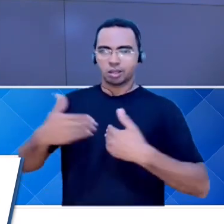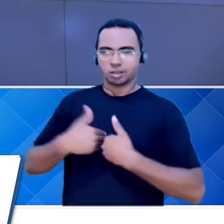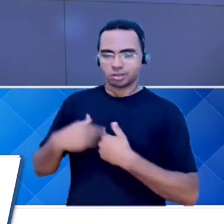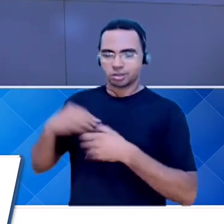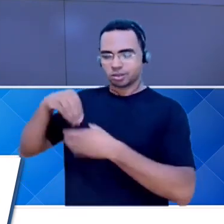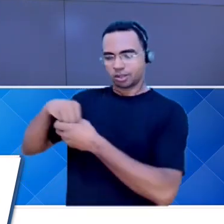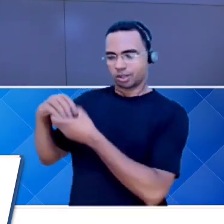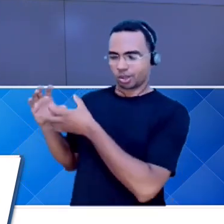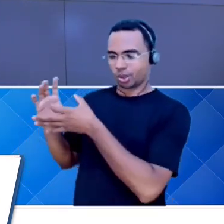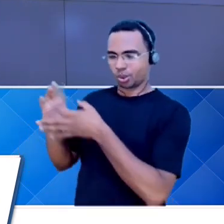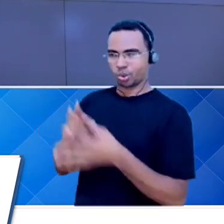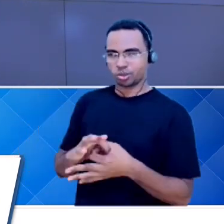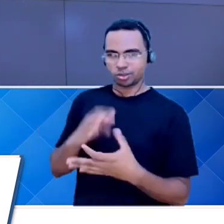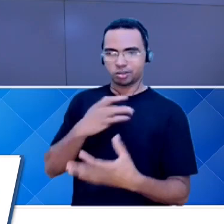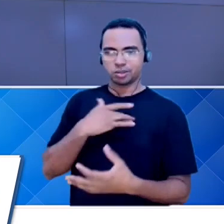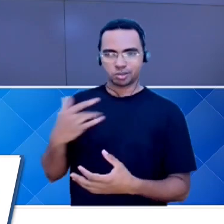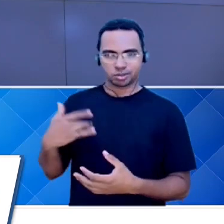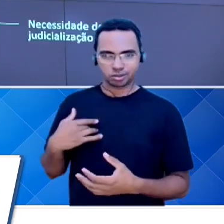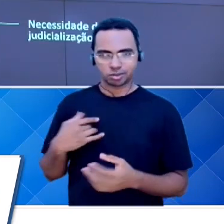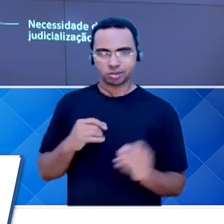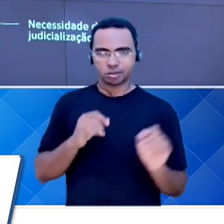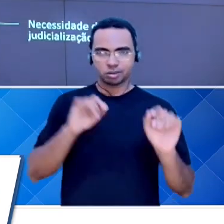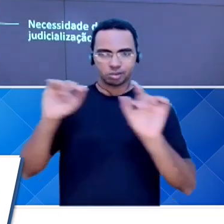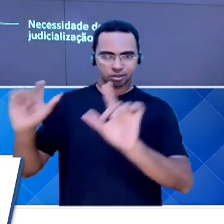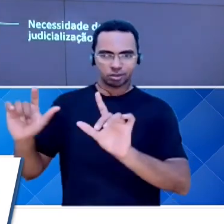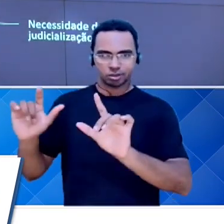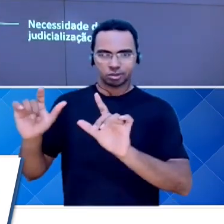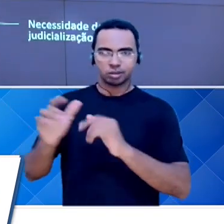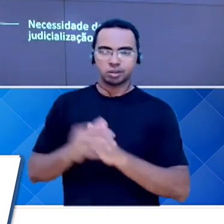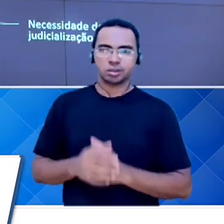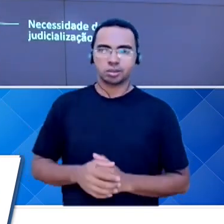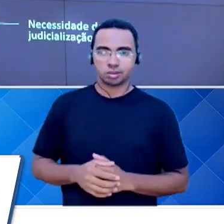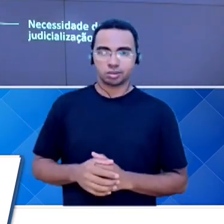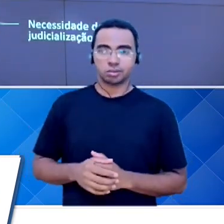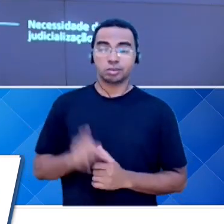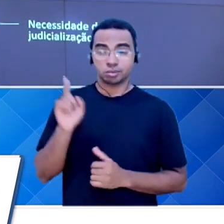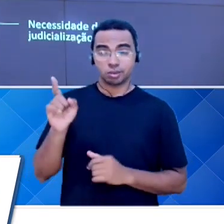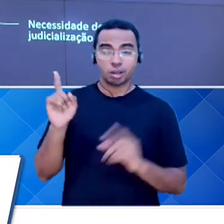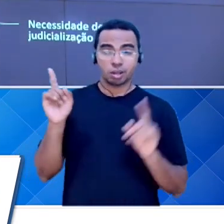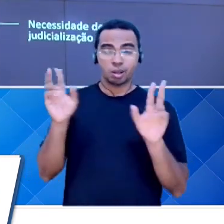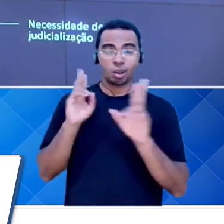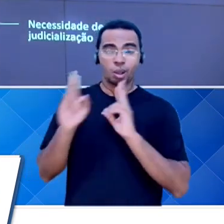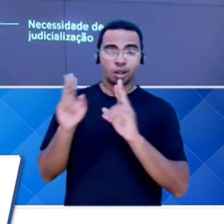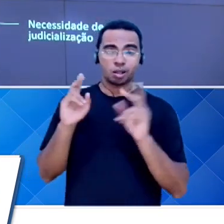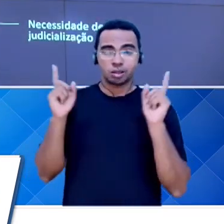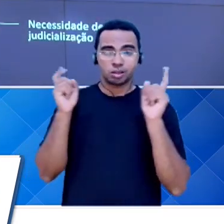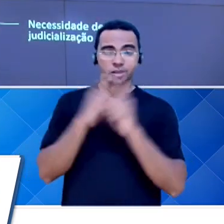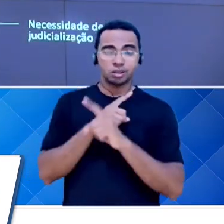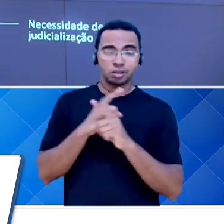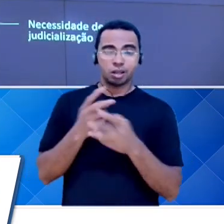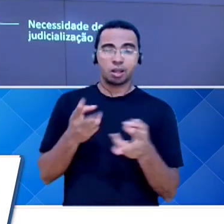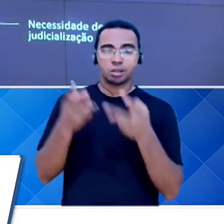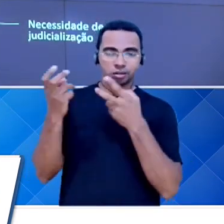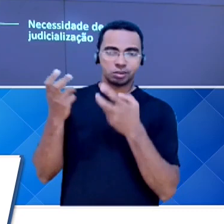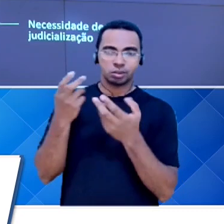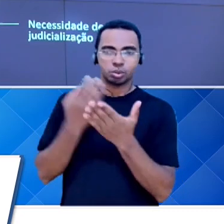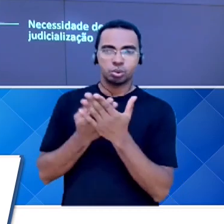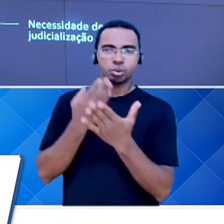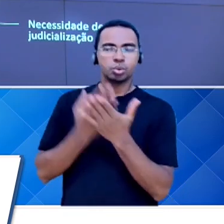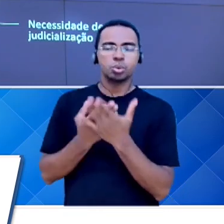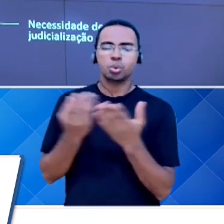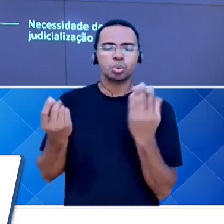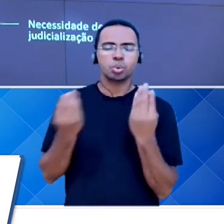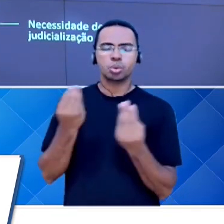da saúde. Próximo. E aí, com relação às dificuldades, o que nós observamos nos estudos? O que os entrevistados